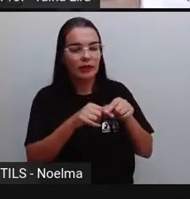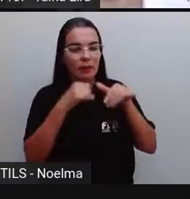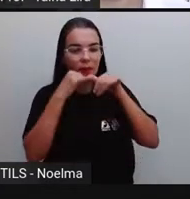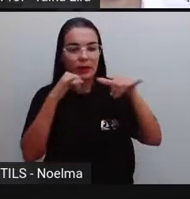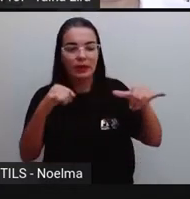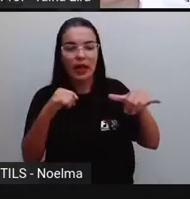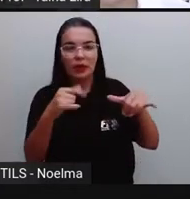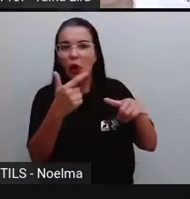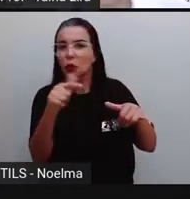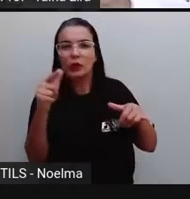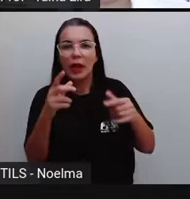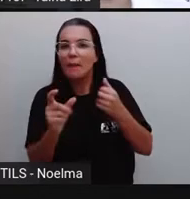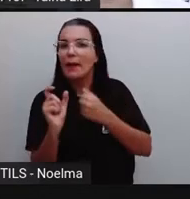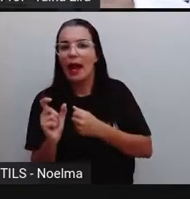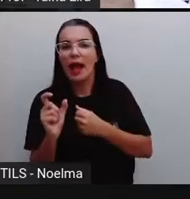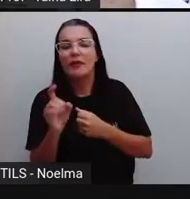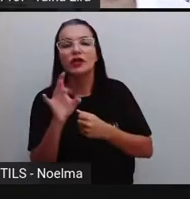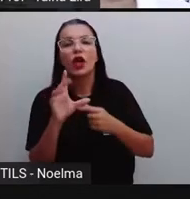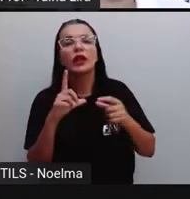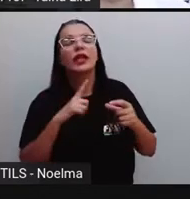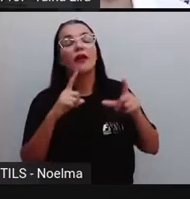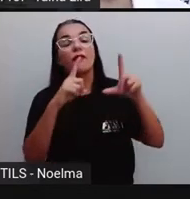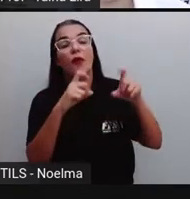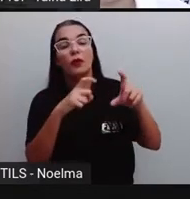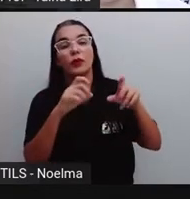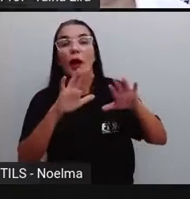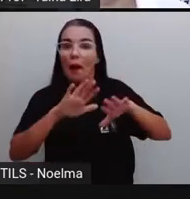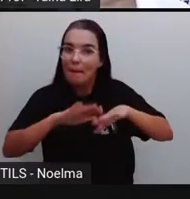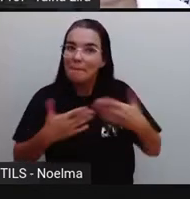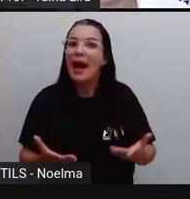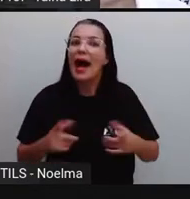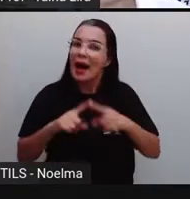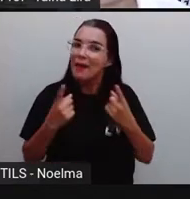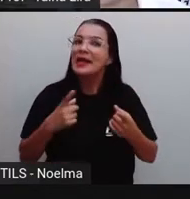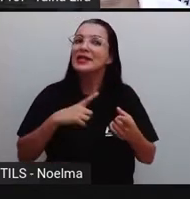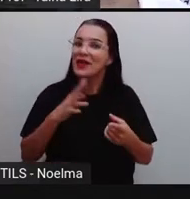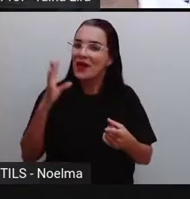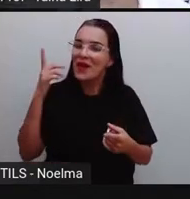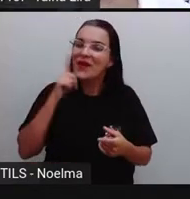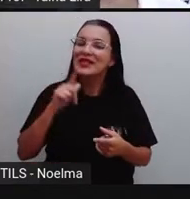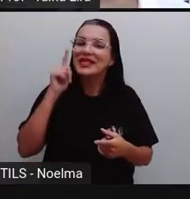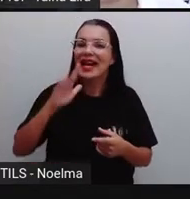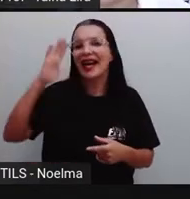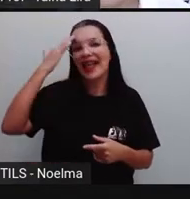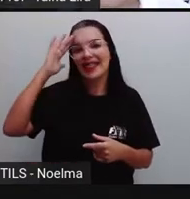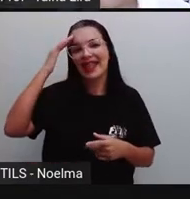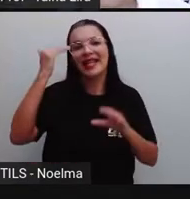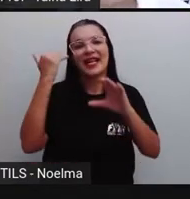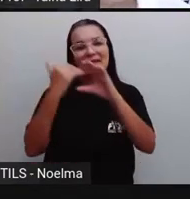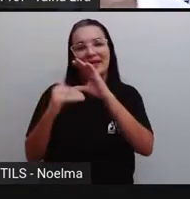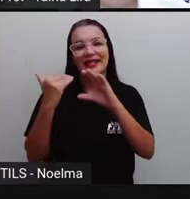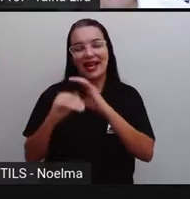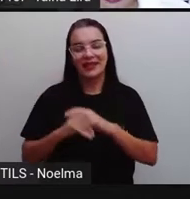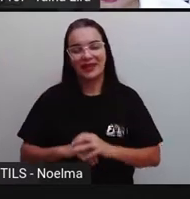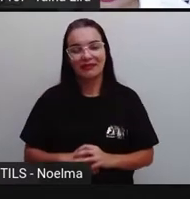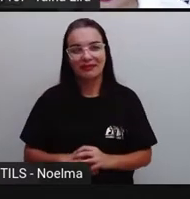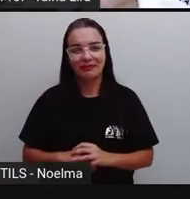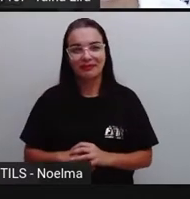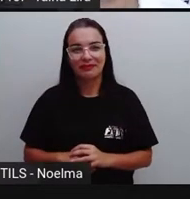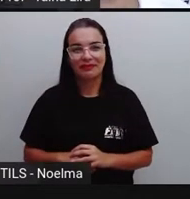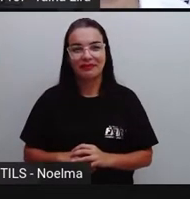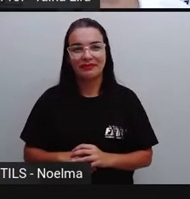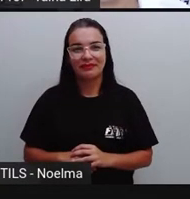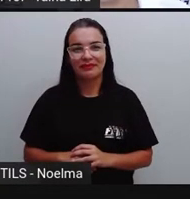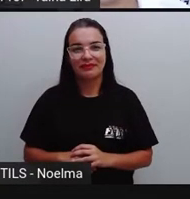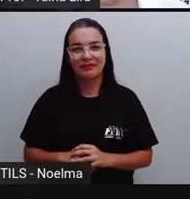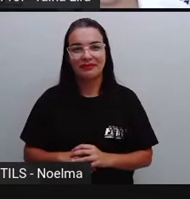tem a ilustração, e a gente consegue entender qual é a mensagem ali daquele cartaz. Então, vamos lá?